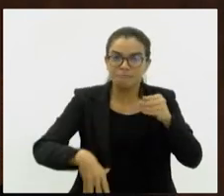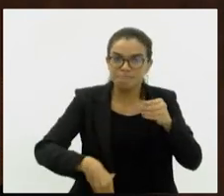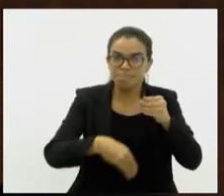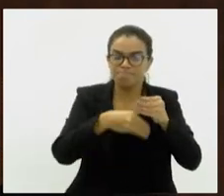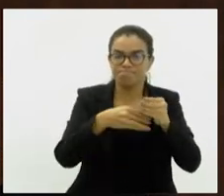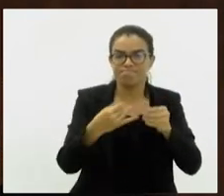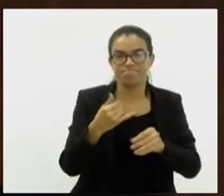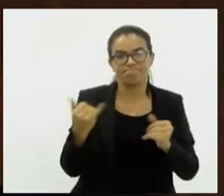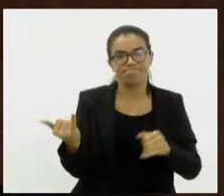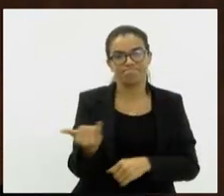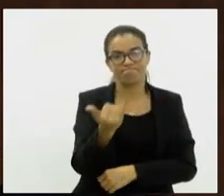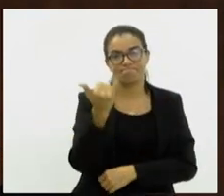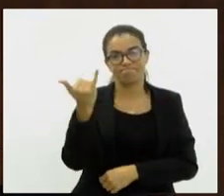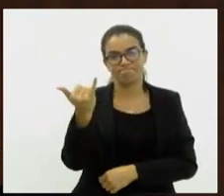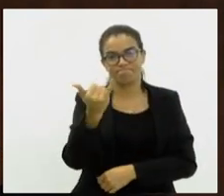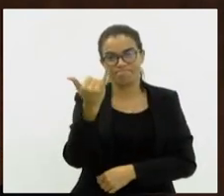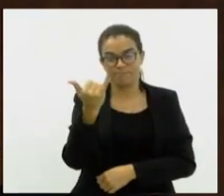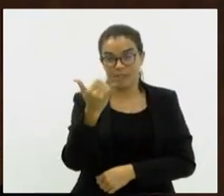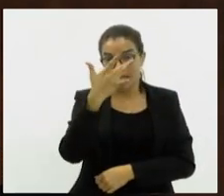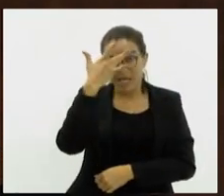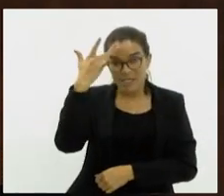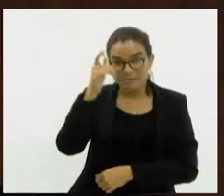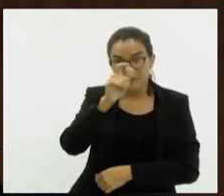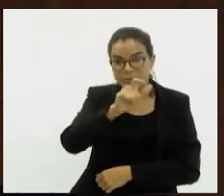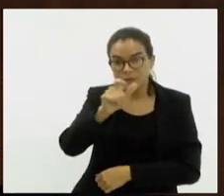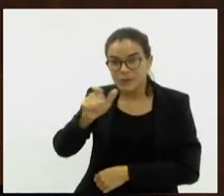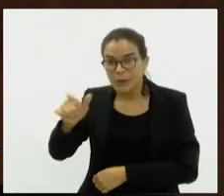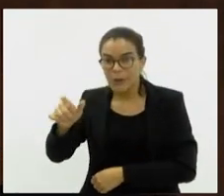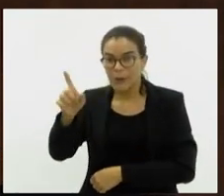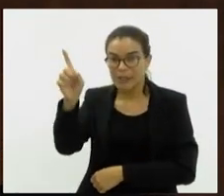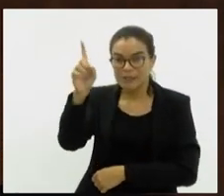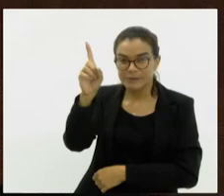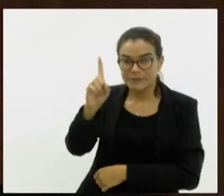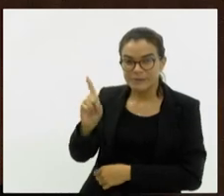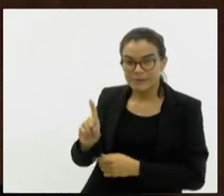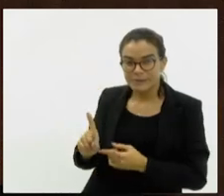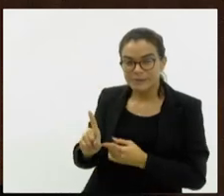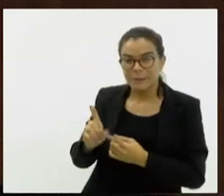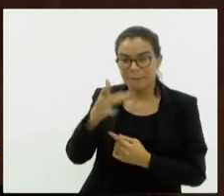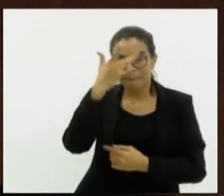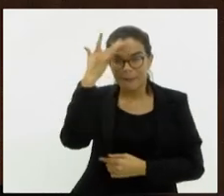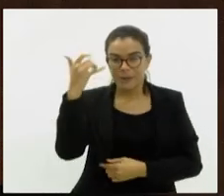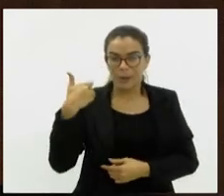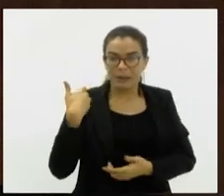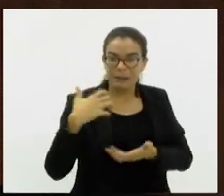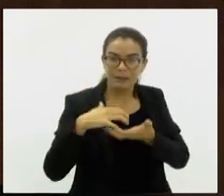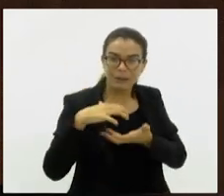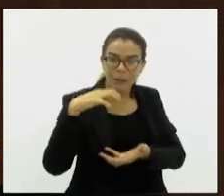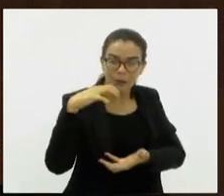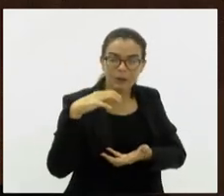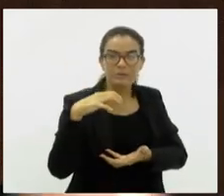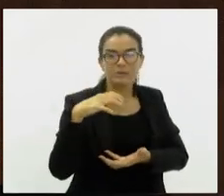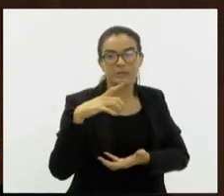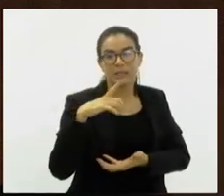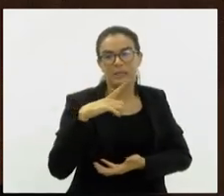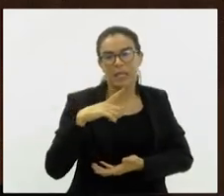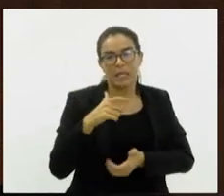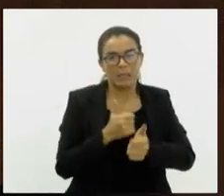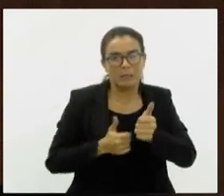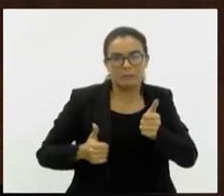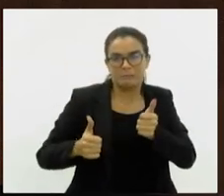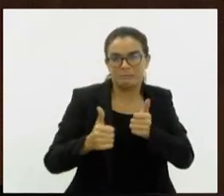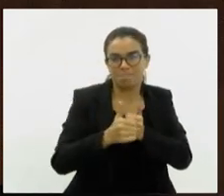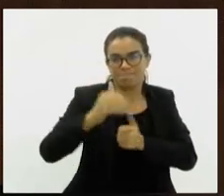que as pessoas com deficiência, as pessoas idosas, tenham